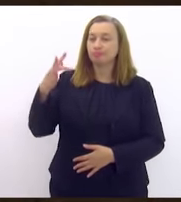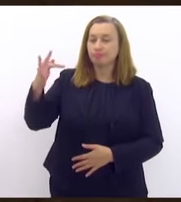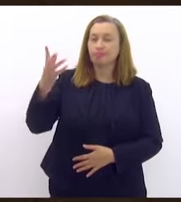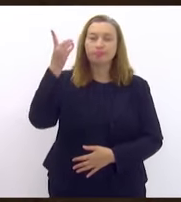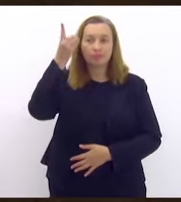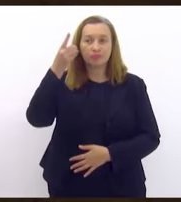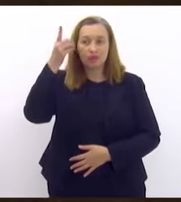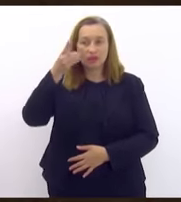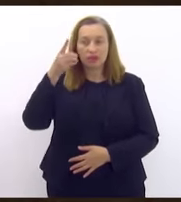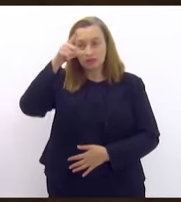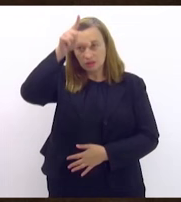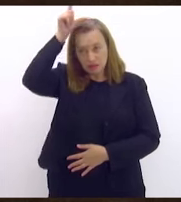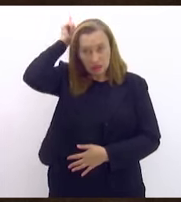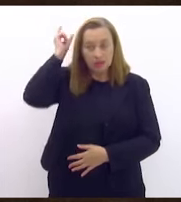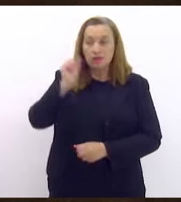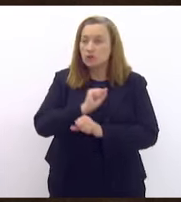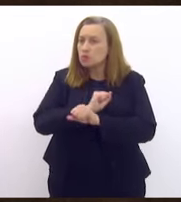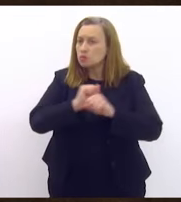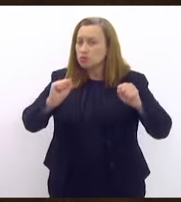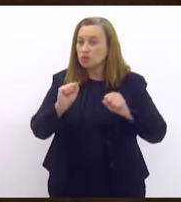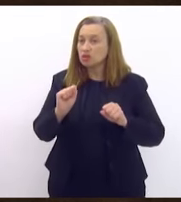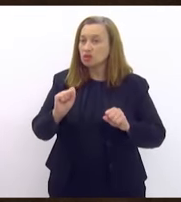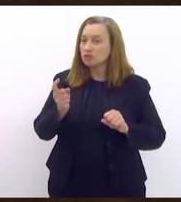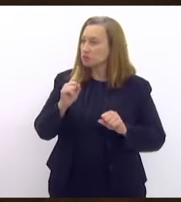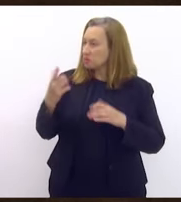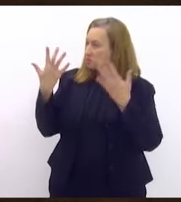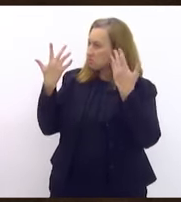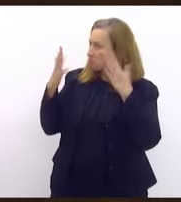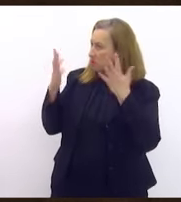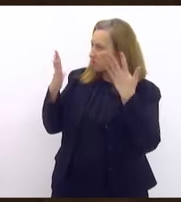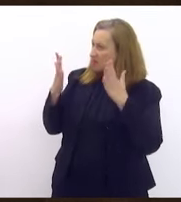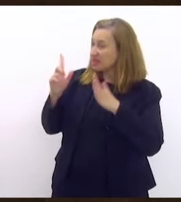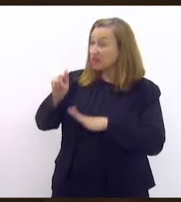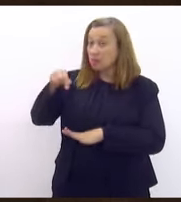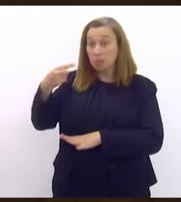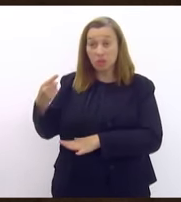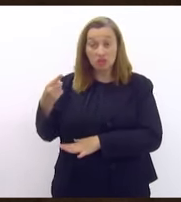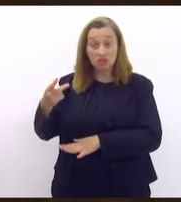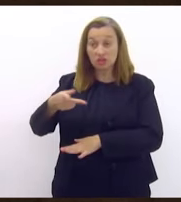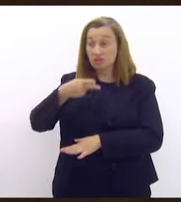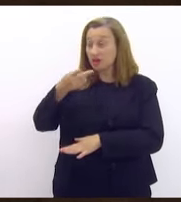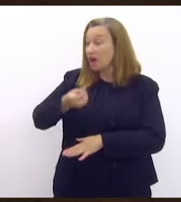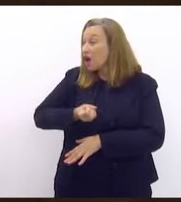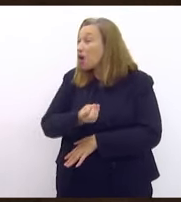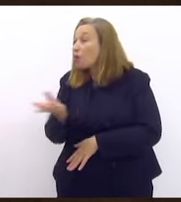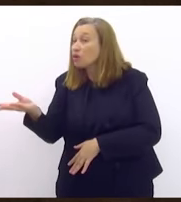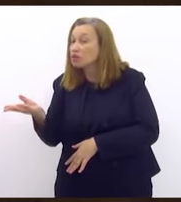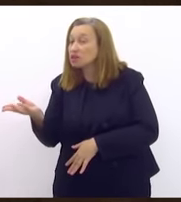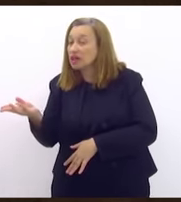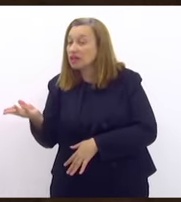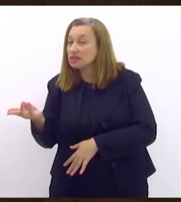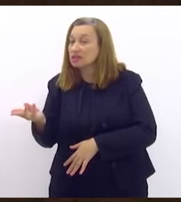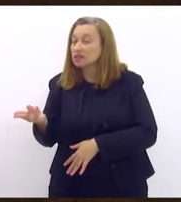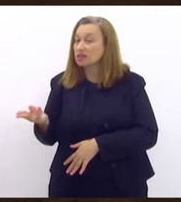Primeiro, impossível eu não lhe apartear depois de Vossa Excelência me mencionar a quantidade de vezes que